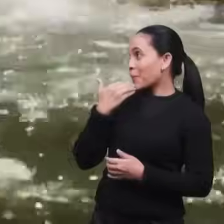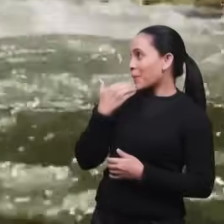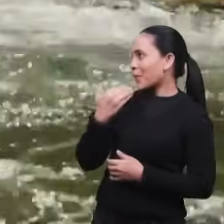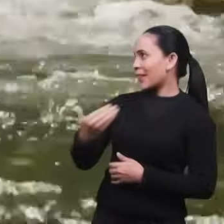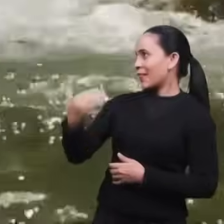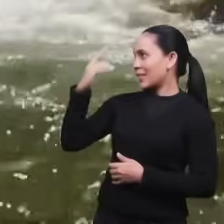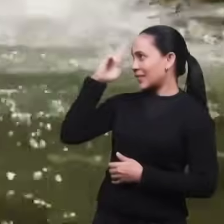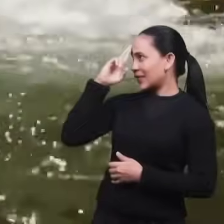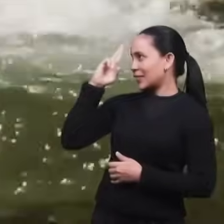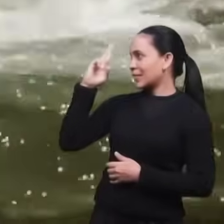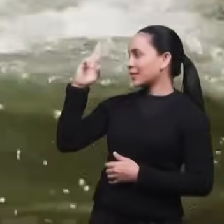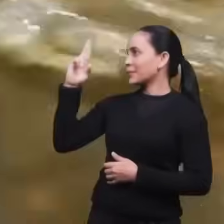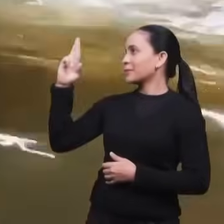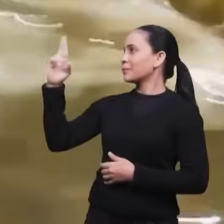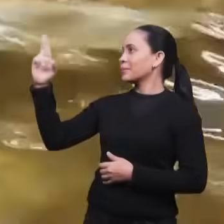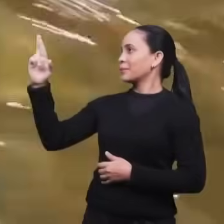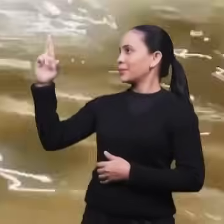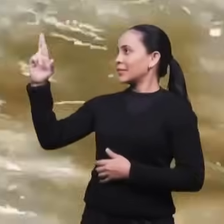perdão e